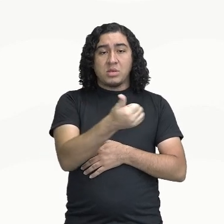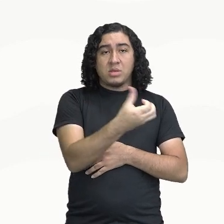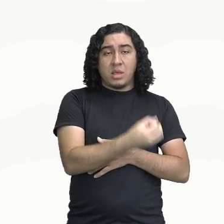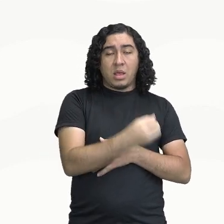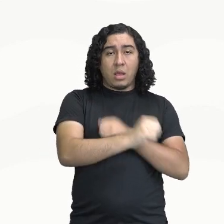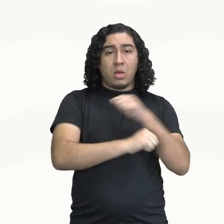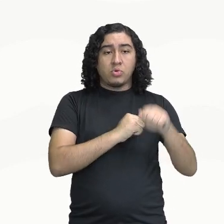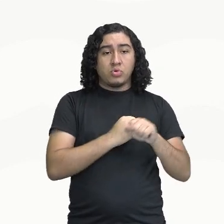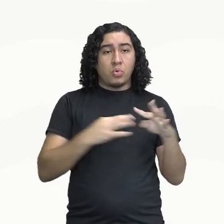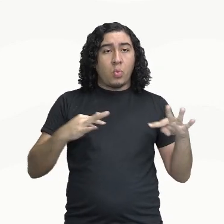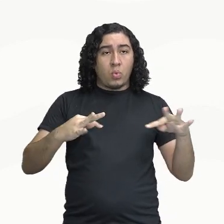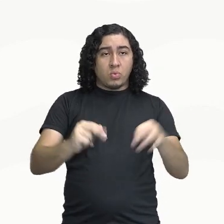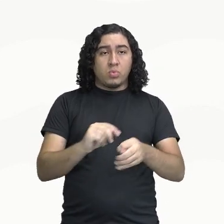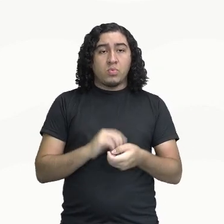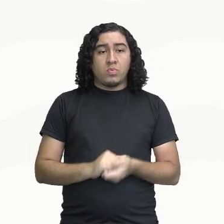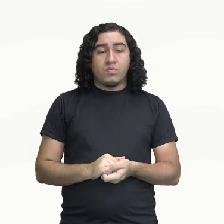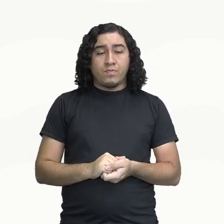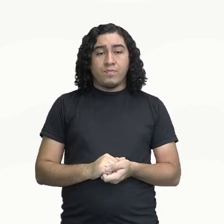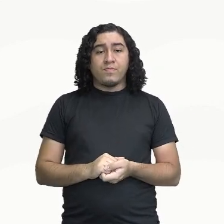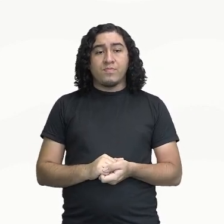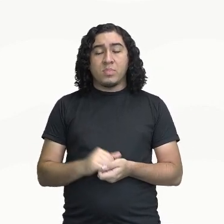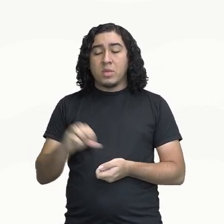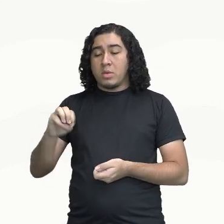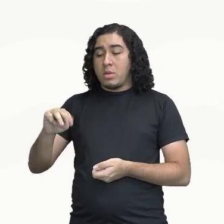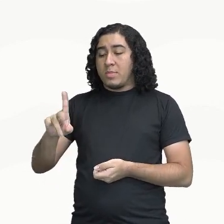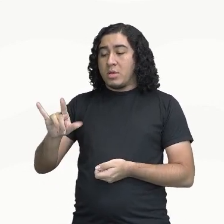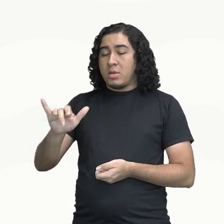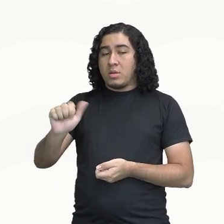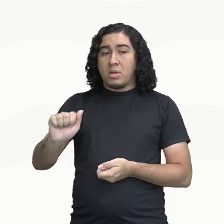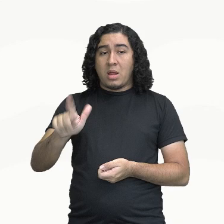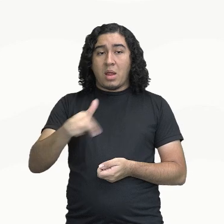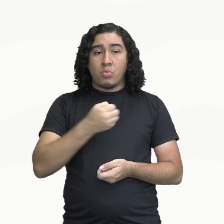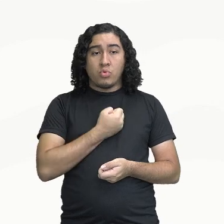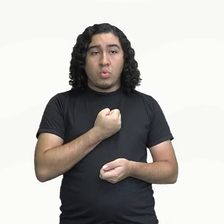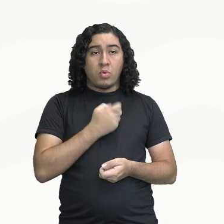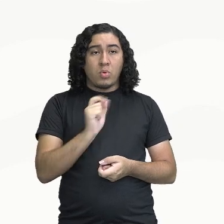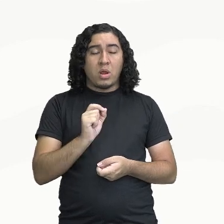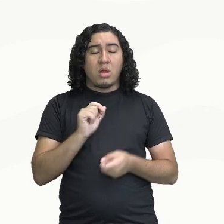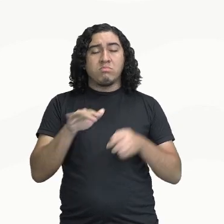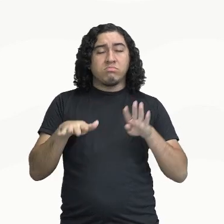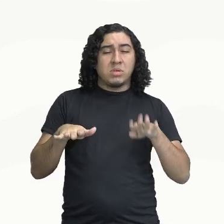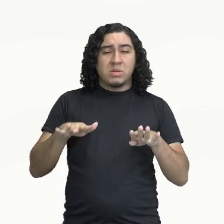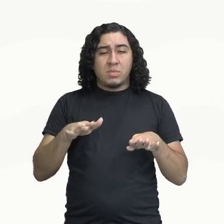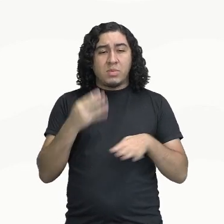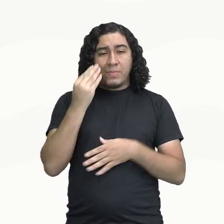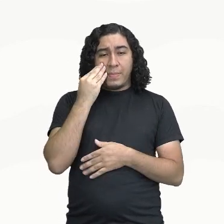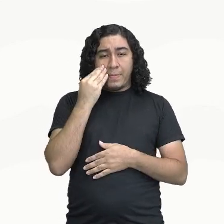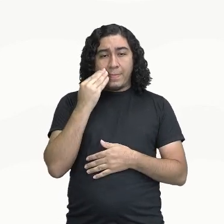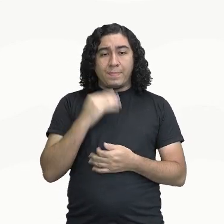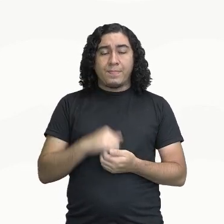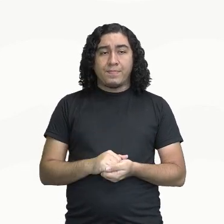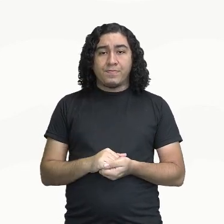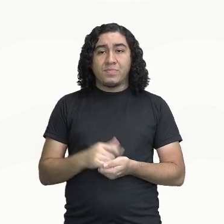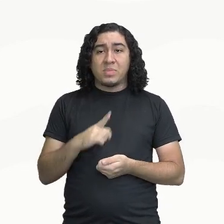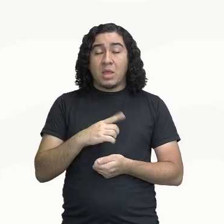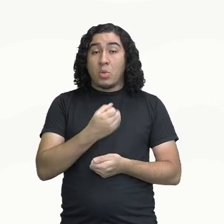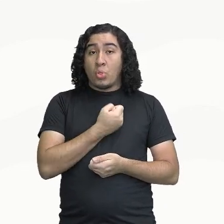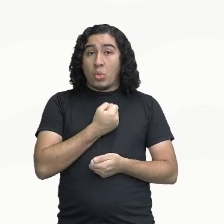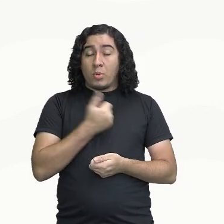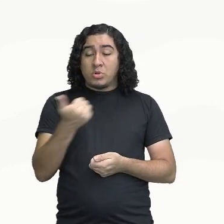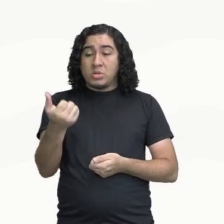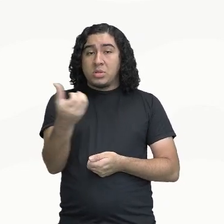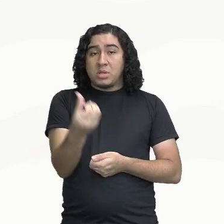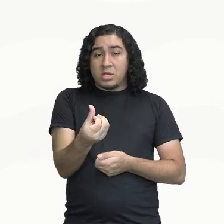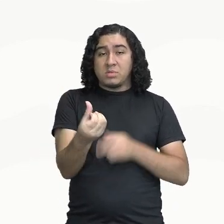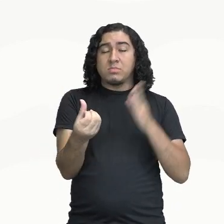total. Aí, a mediana vai ser o valor lá intermediário. Como nós temos um número par, a